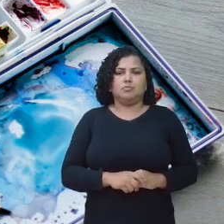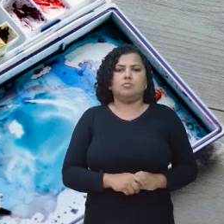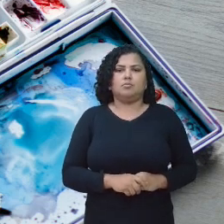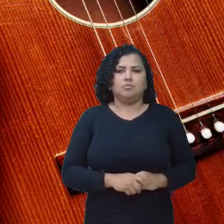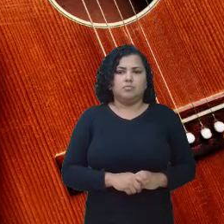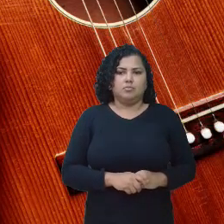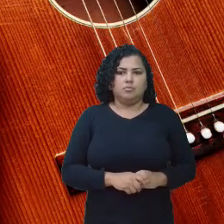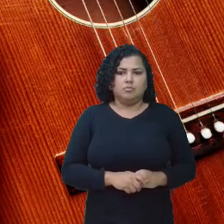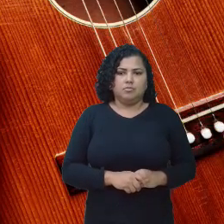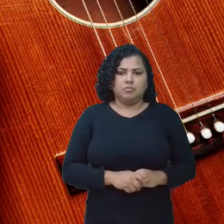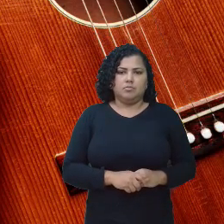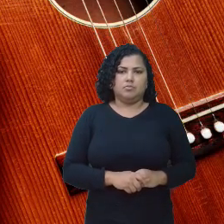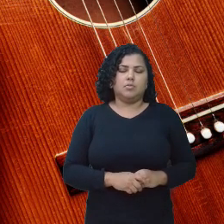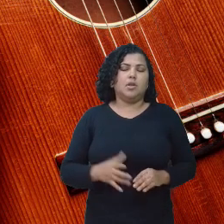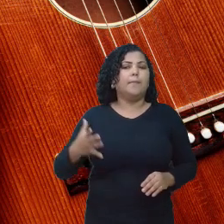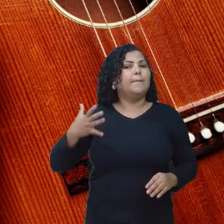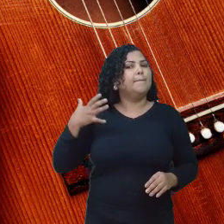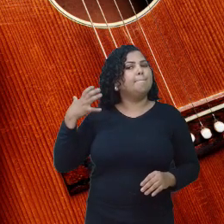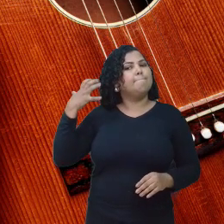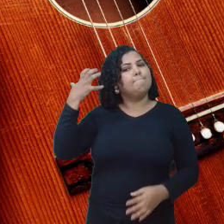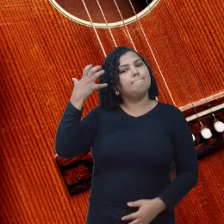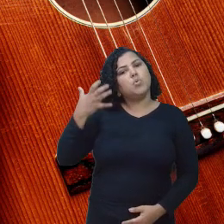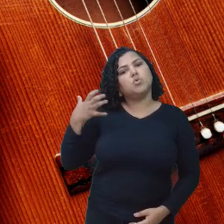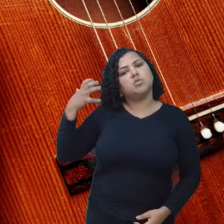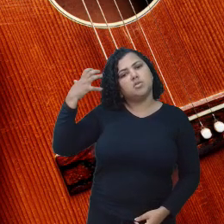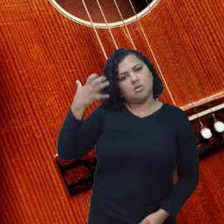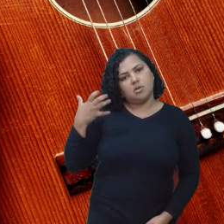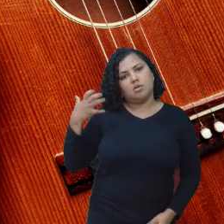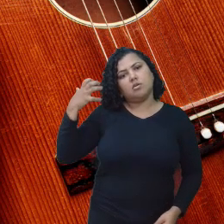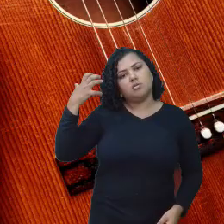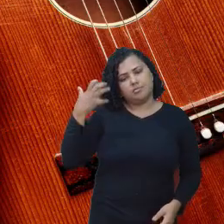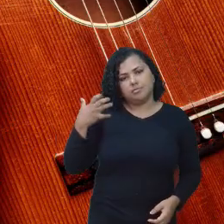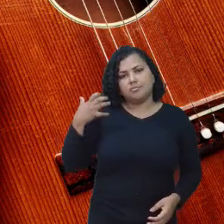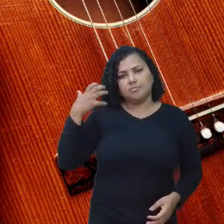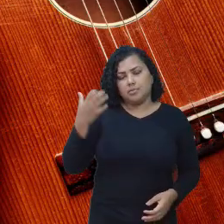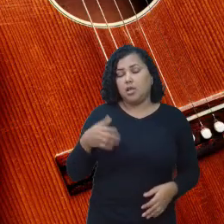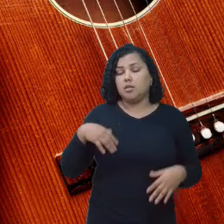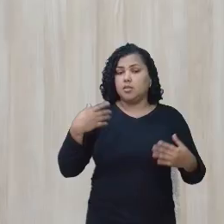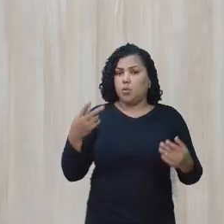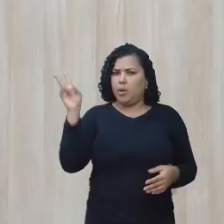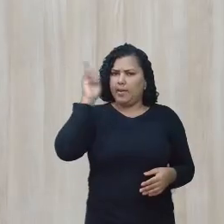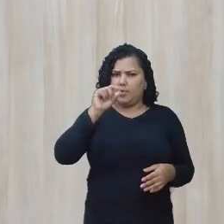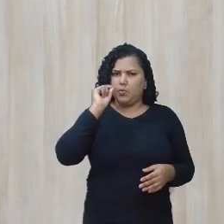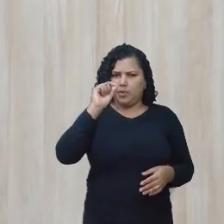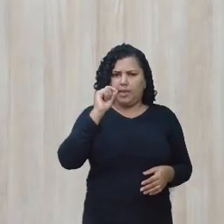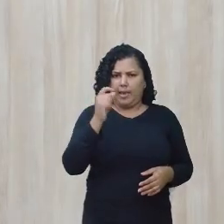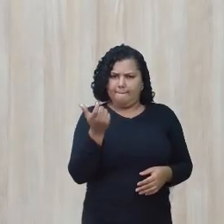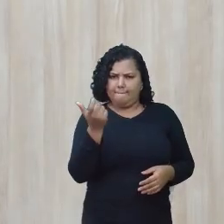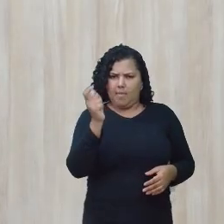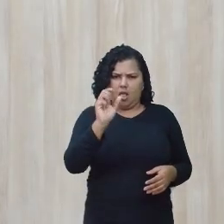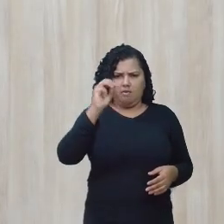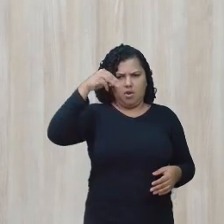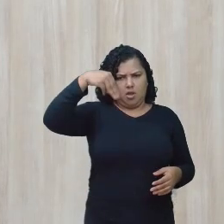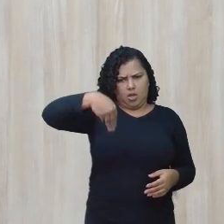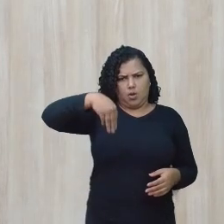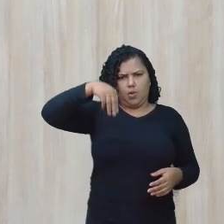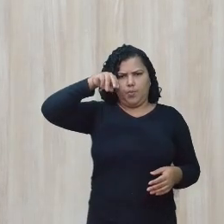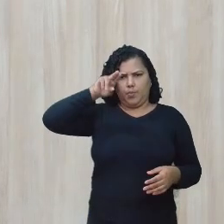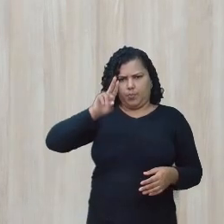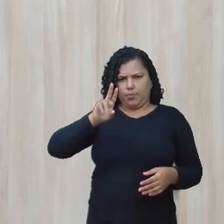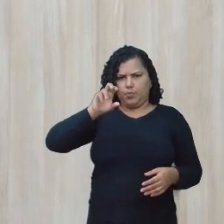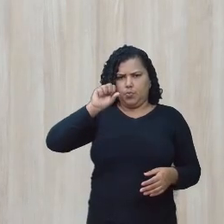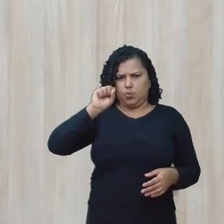exatamente. E a própria palavra music. Lembrando que music é música. Quando você quer